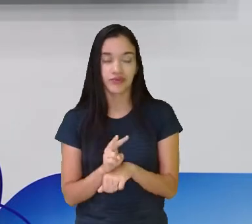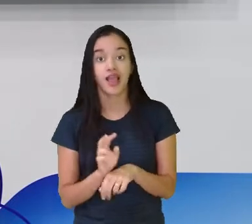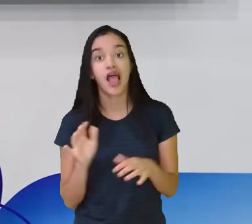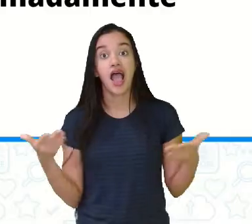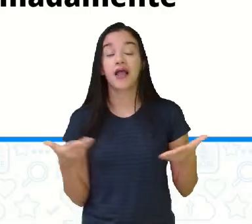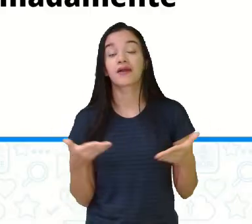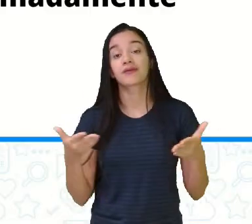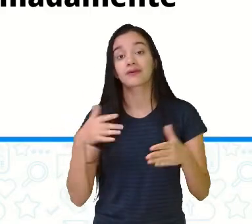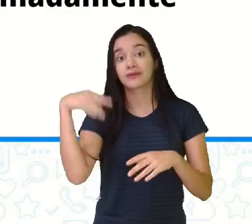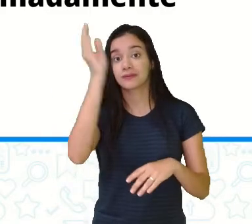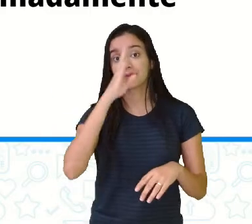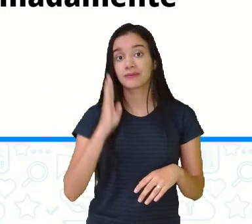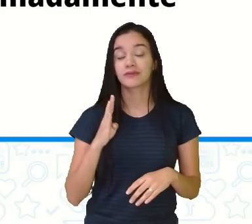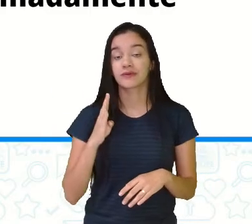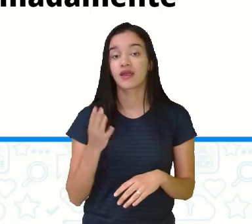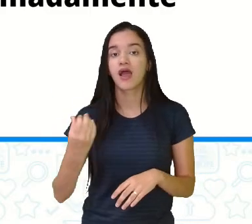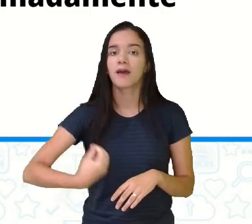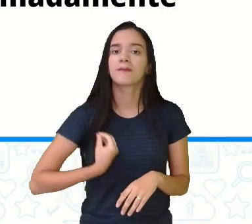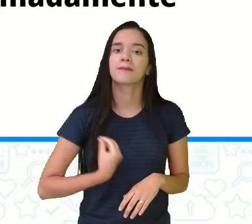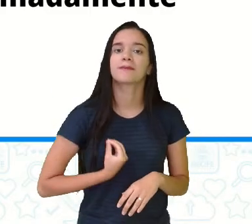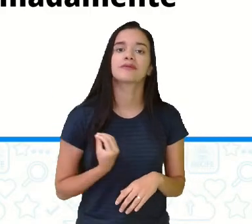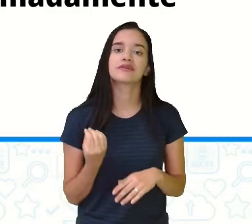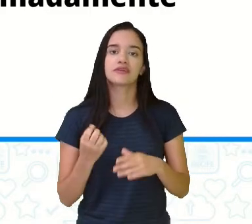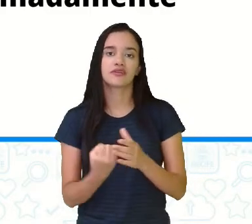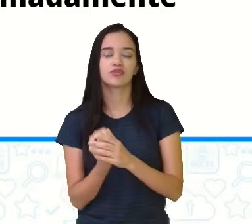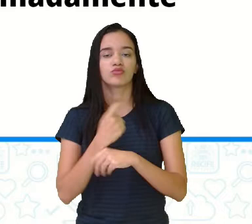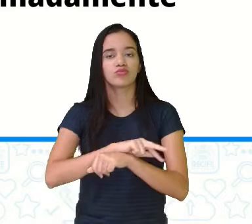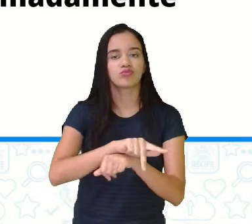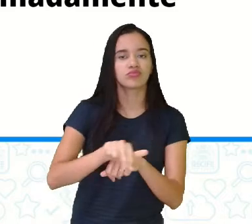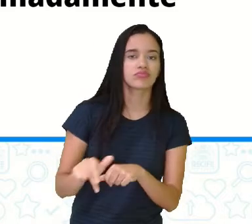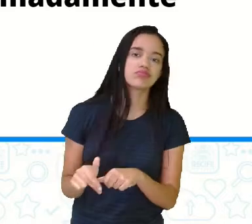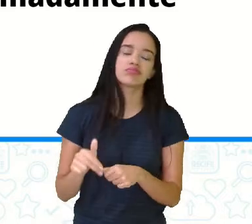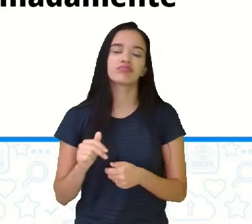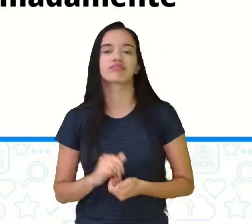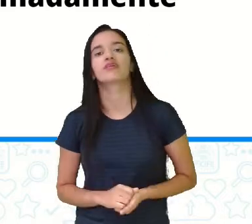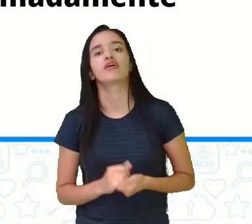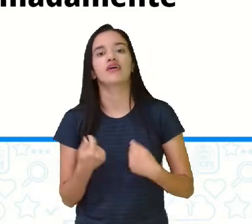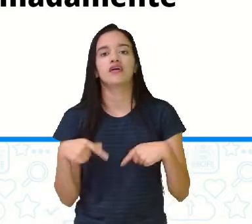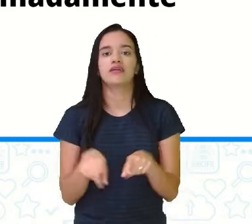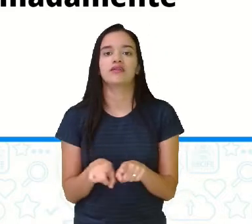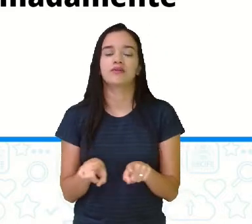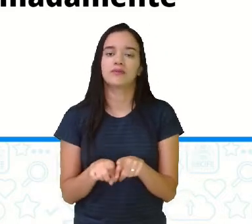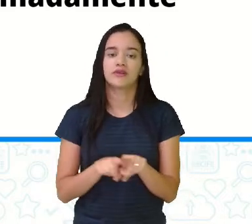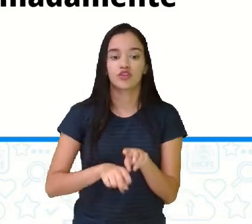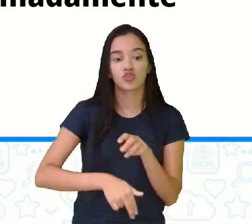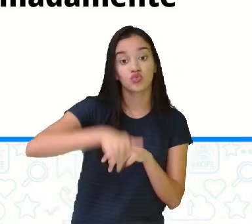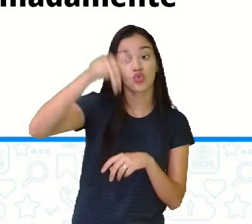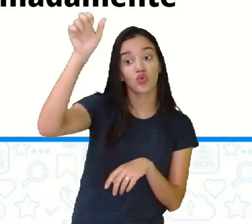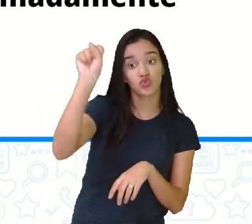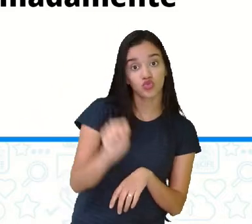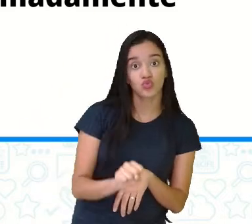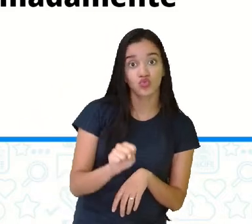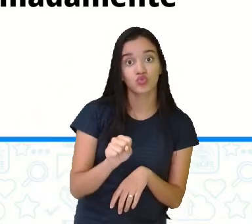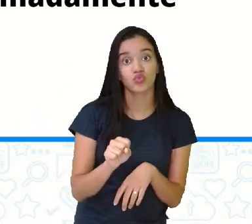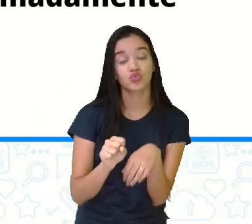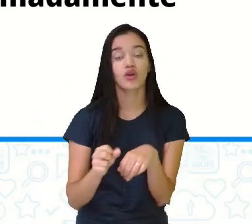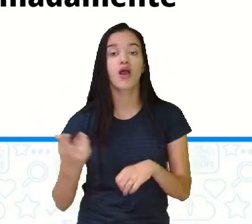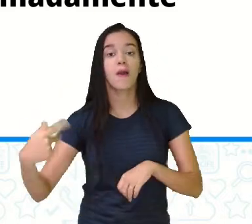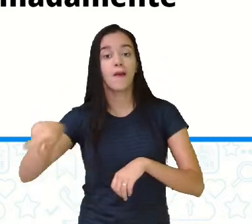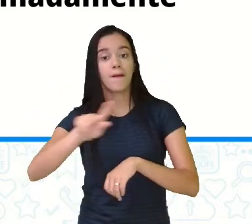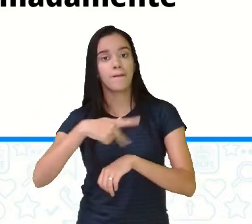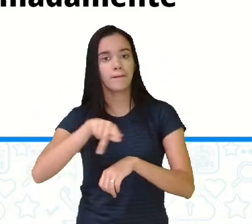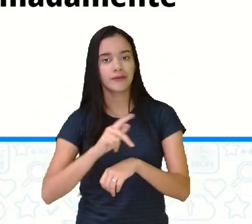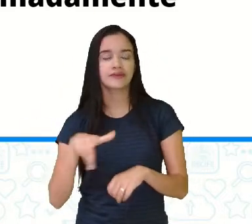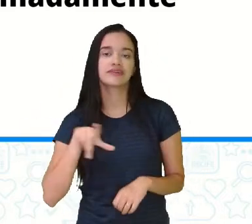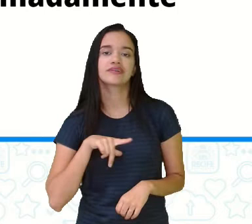no Brasil, a presença desse ecossistema em toda a costa litorânea, desde o norte e sul, sendo o país